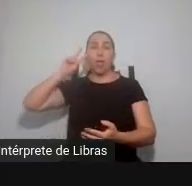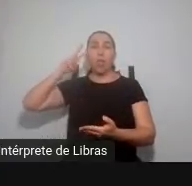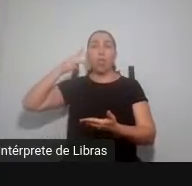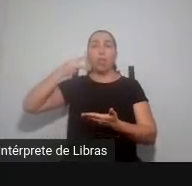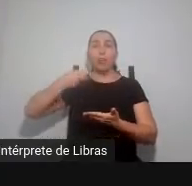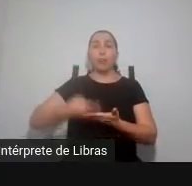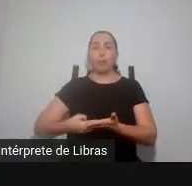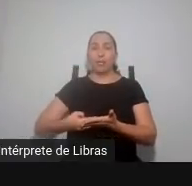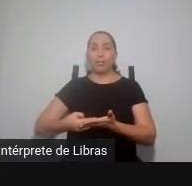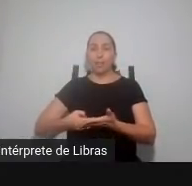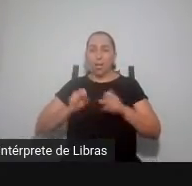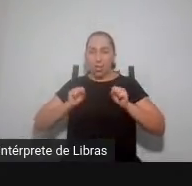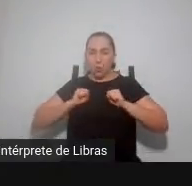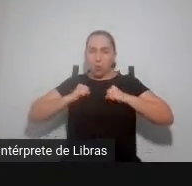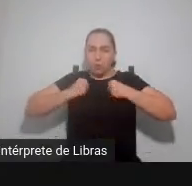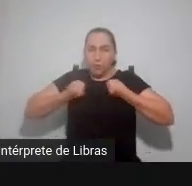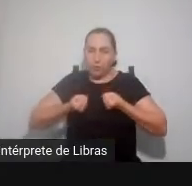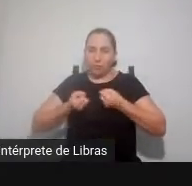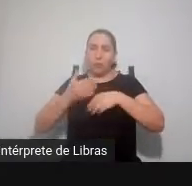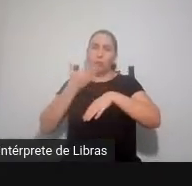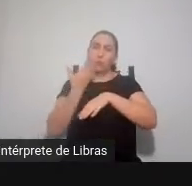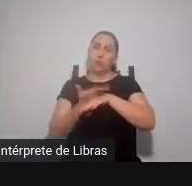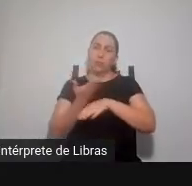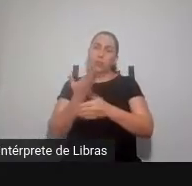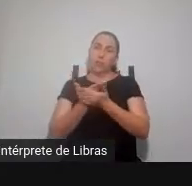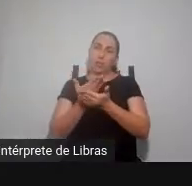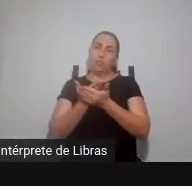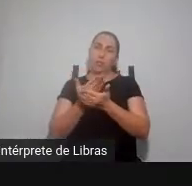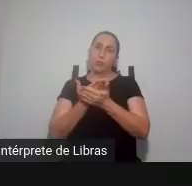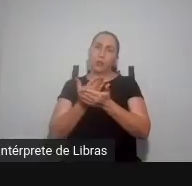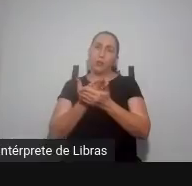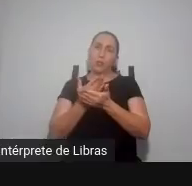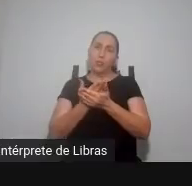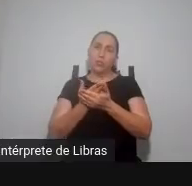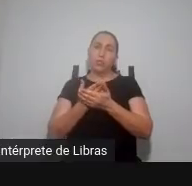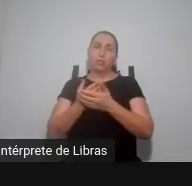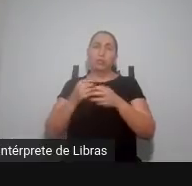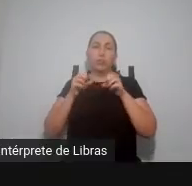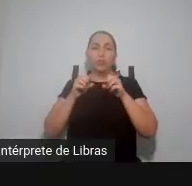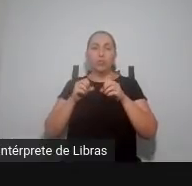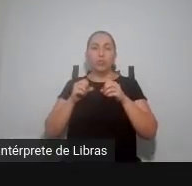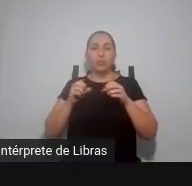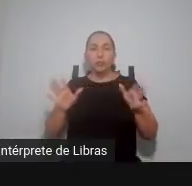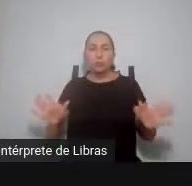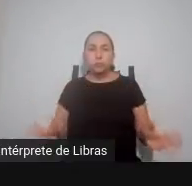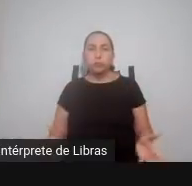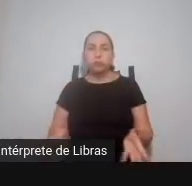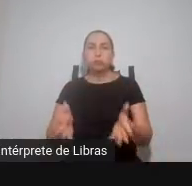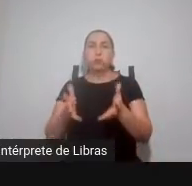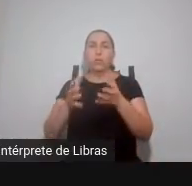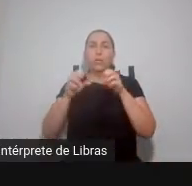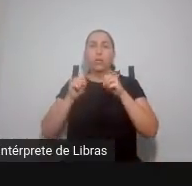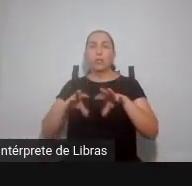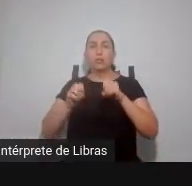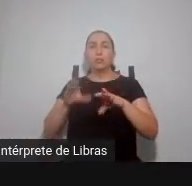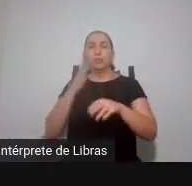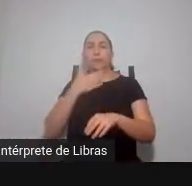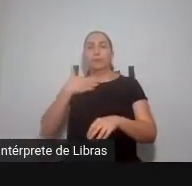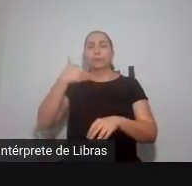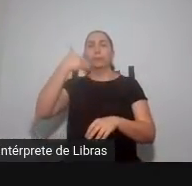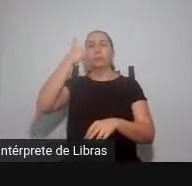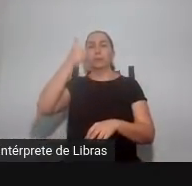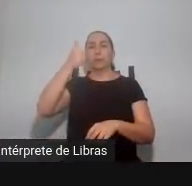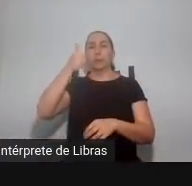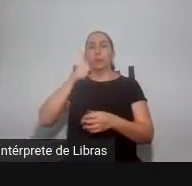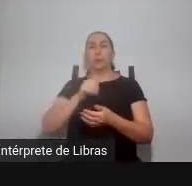para oferecer educação de qualidade no modelo de ensino que também não era o nosso, que a gente não estava acostumado, né?